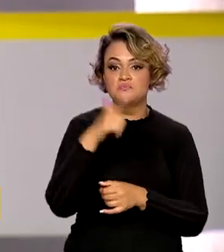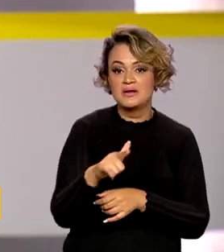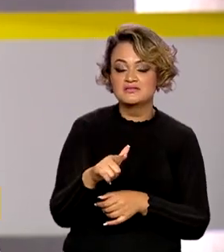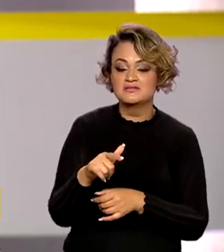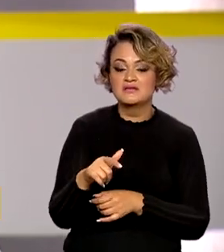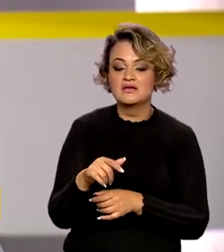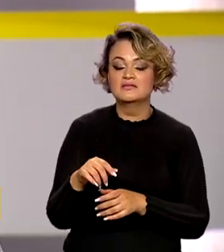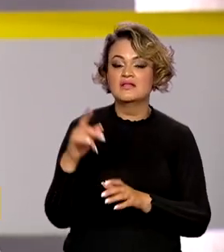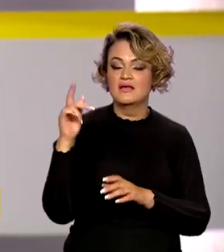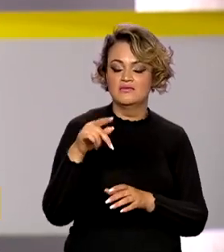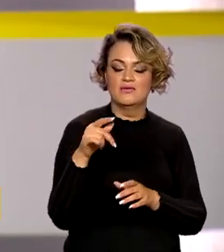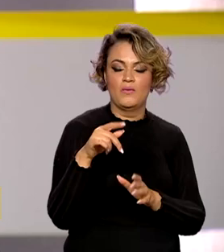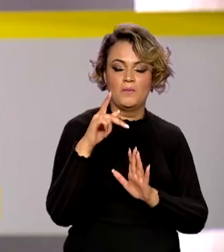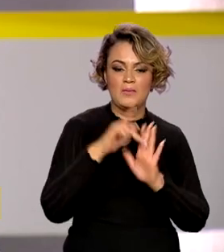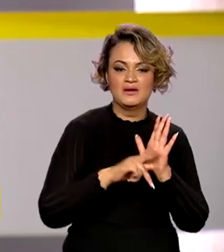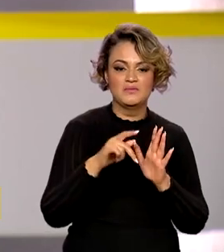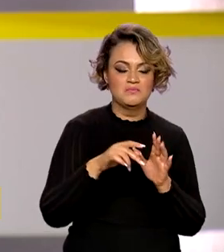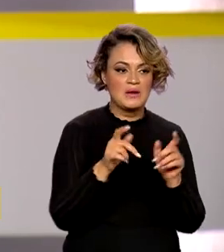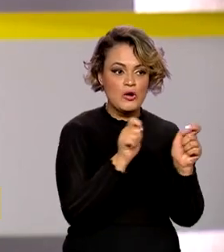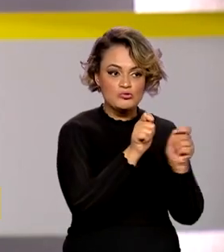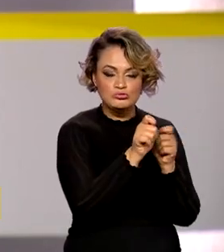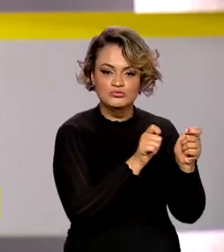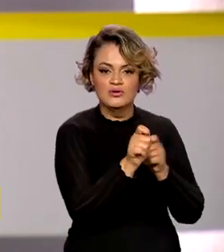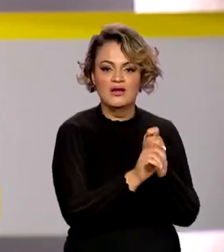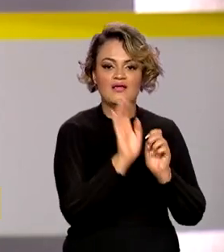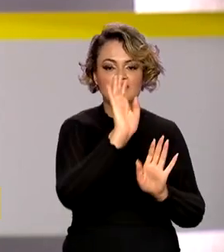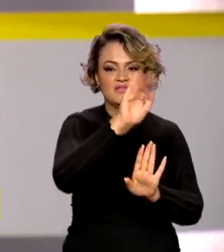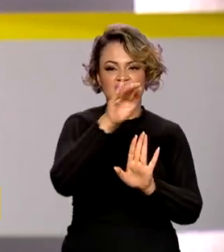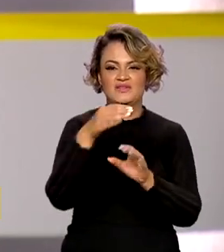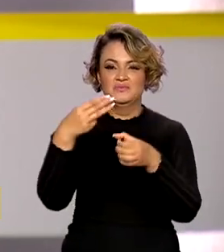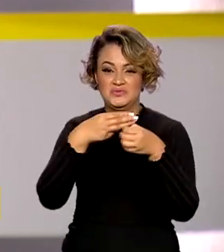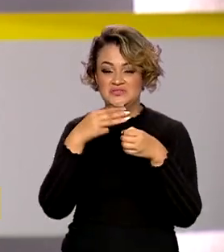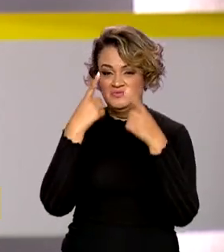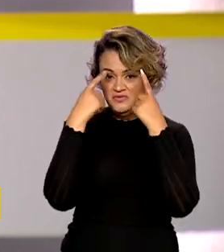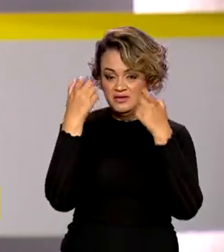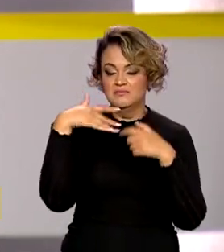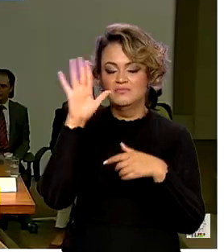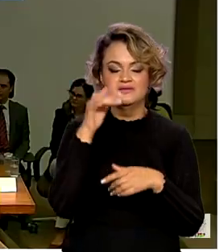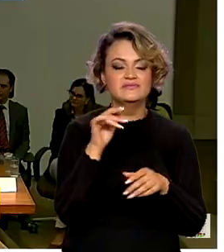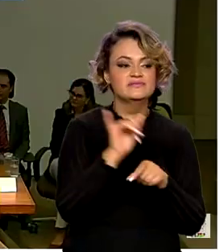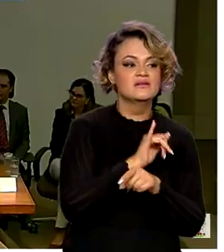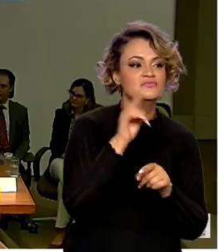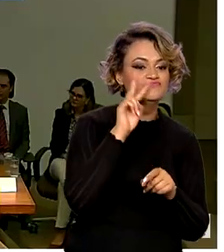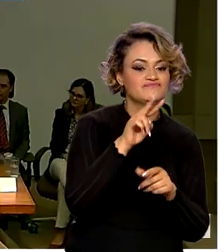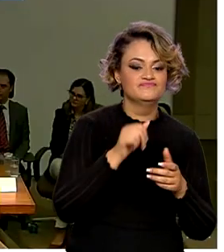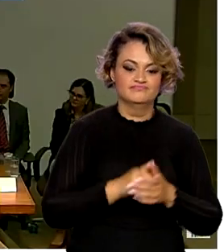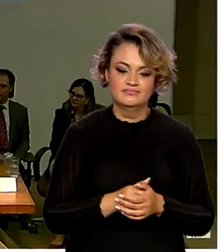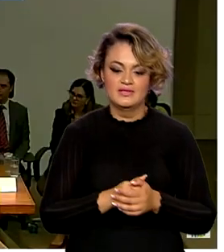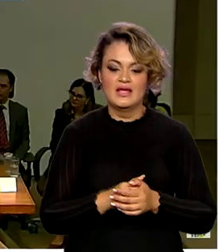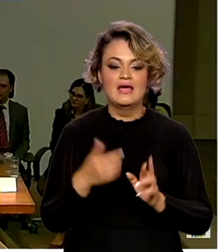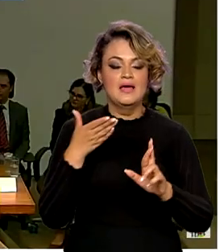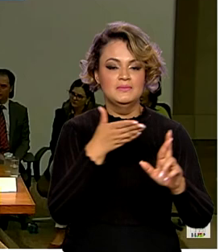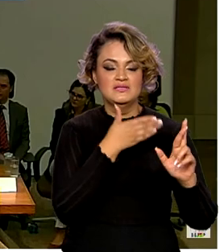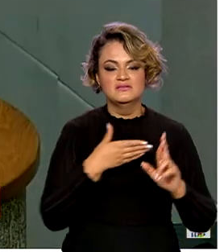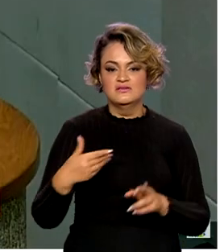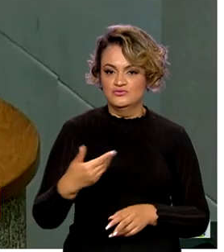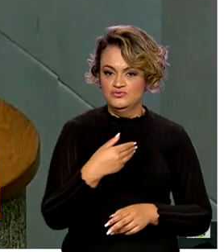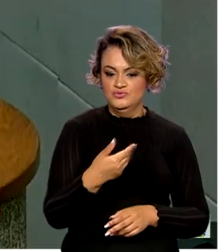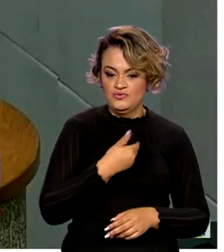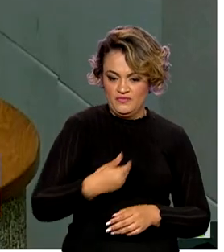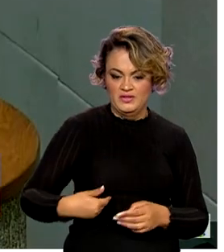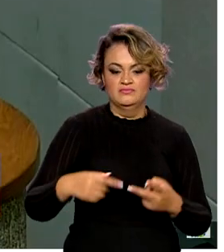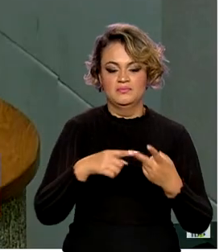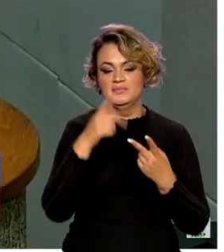em prática um plano de repressão nos municípios mais violentos do país representantes governamentais